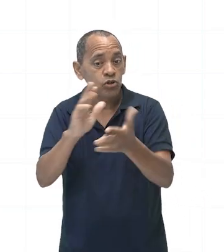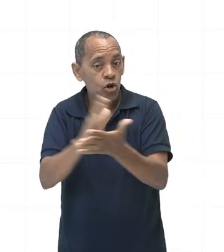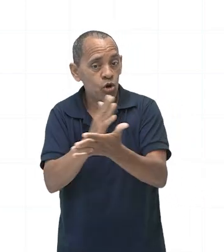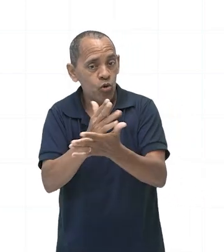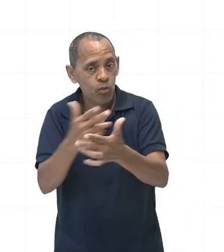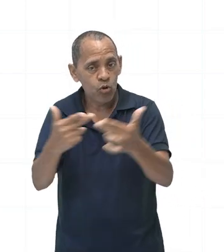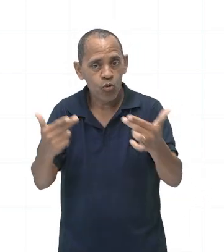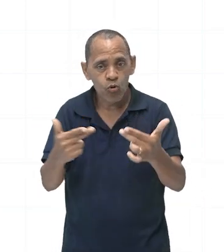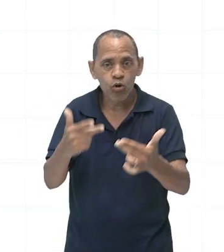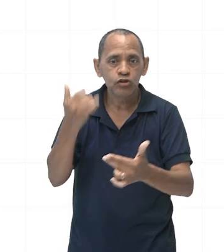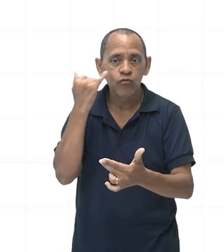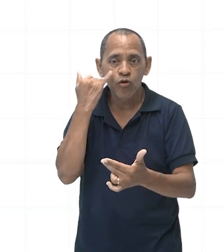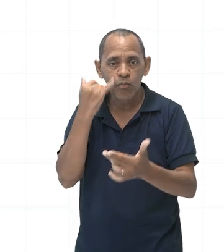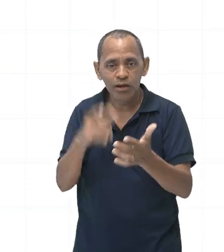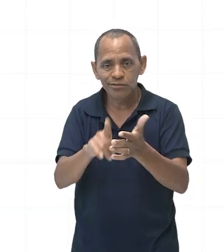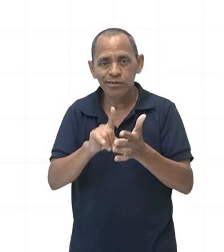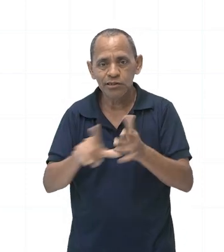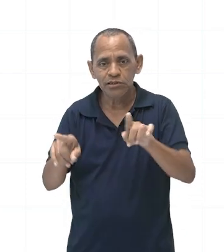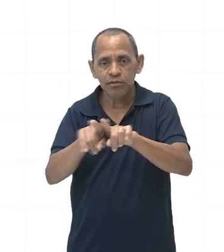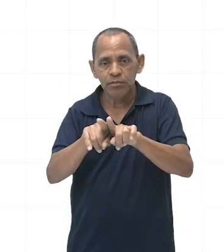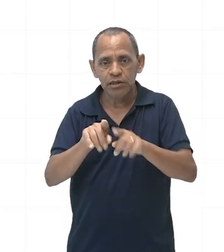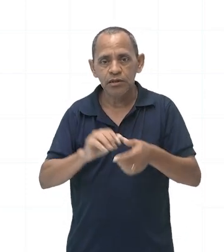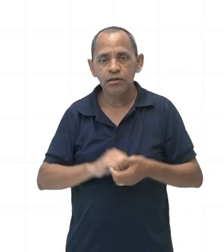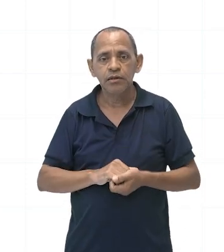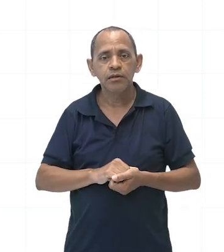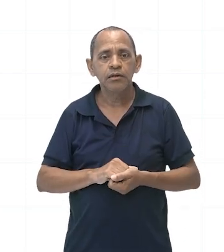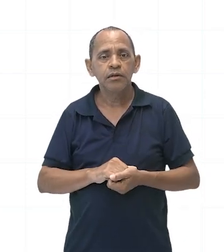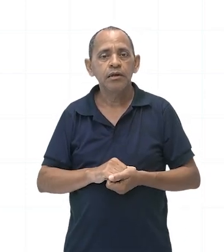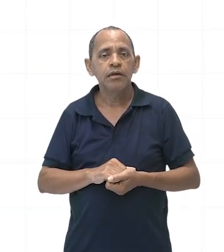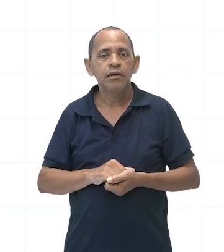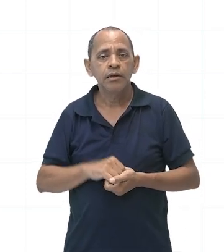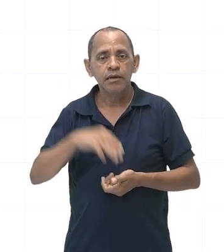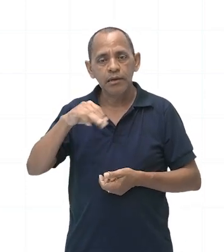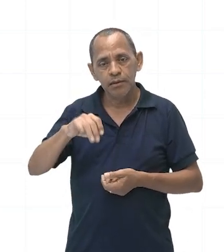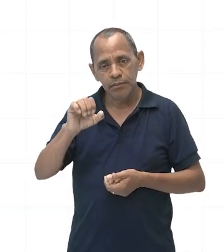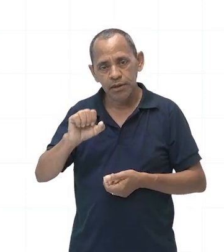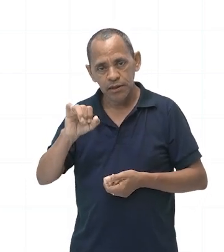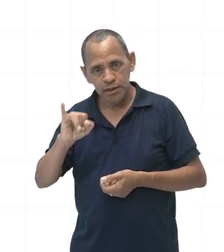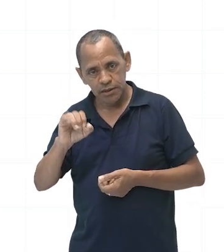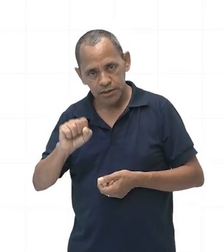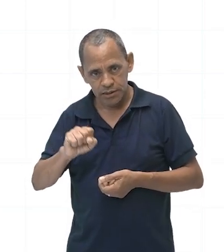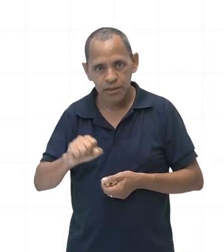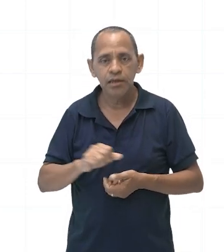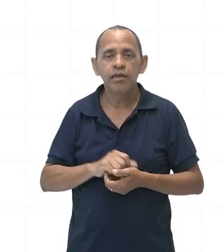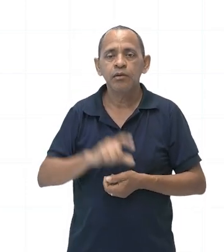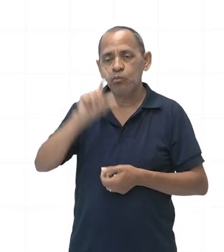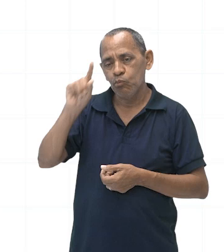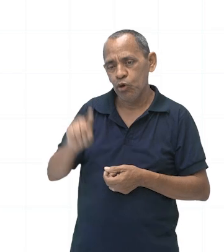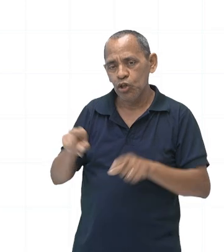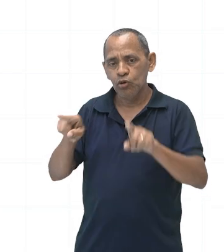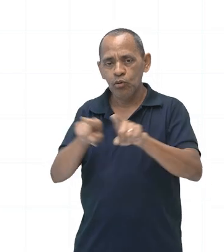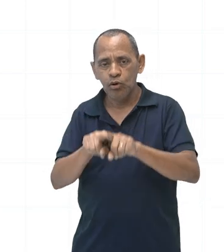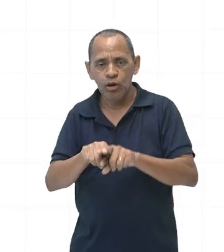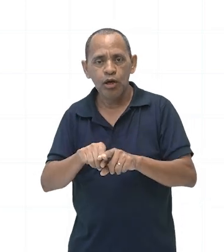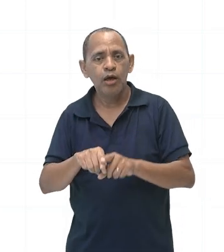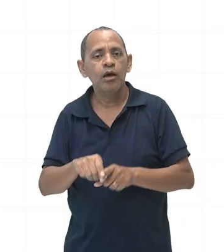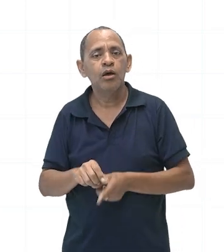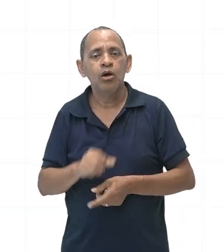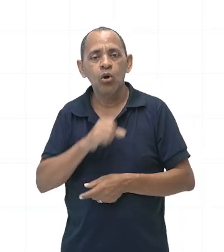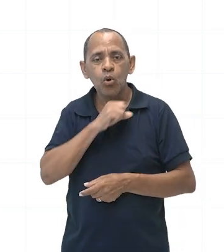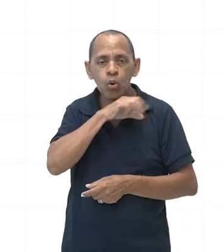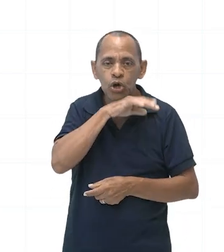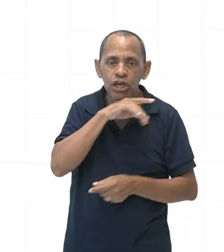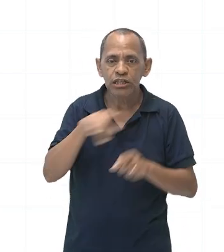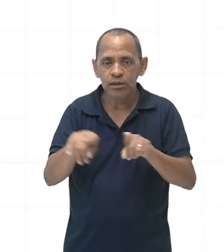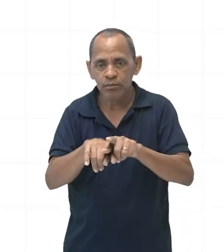informado anteriormente. Então, eu tenho aí mais, menos, maior, menor, pior, melhor, seguidas de que